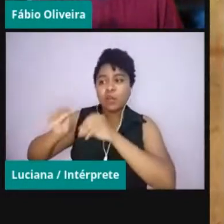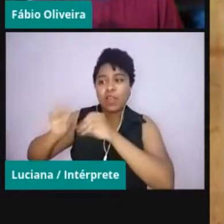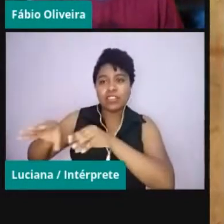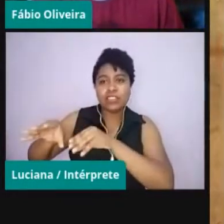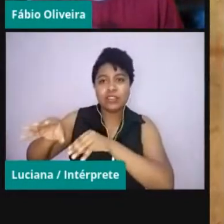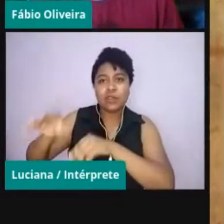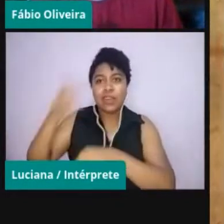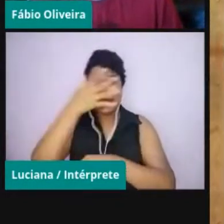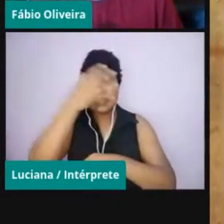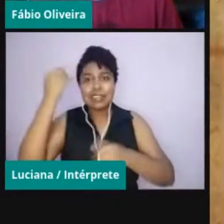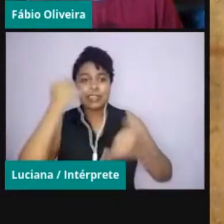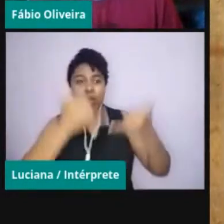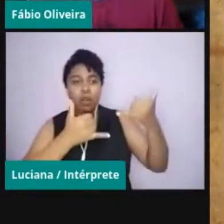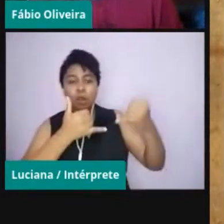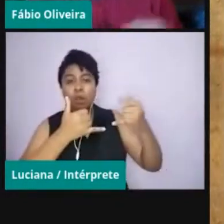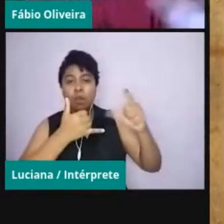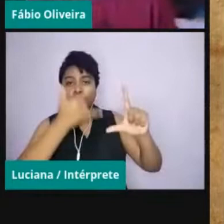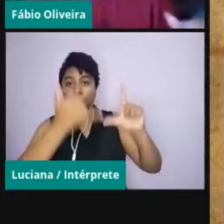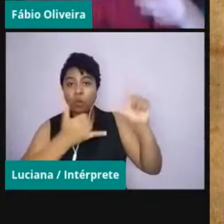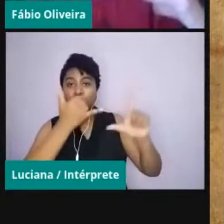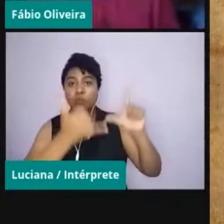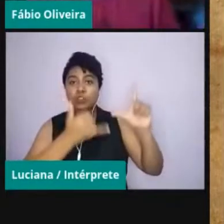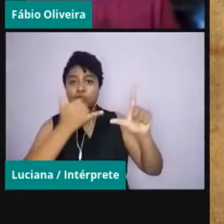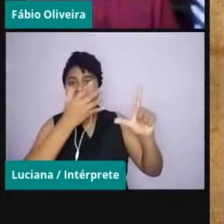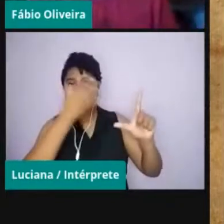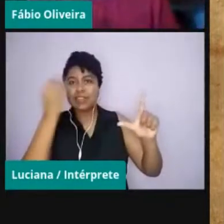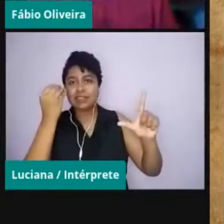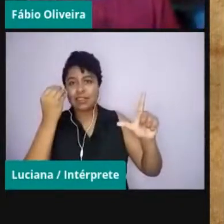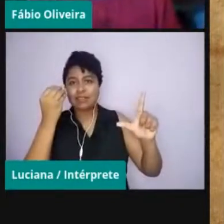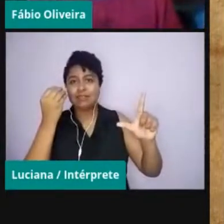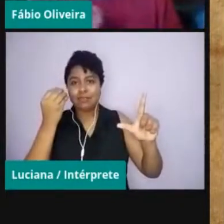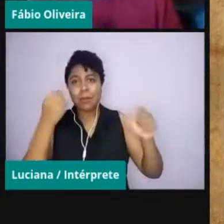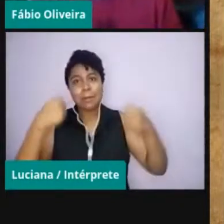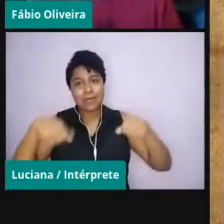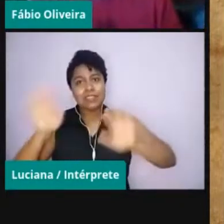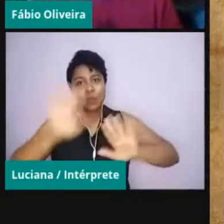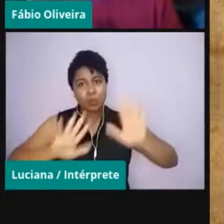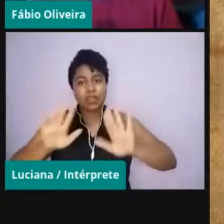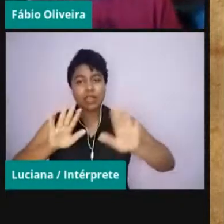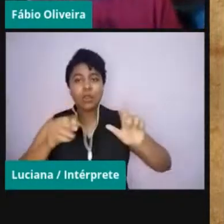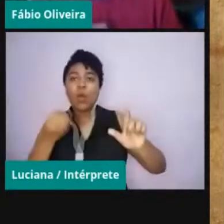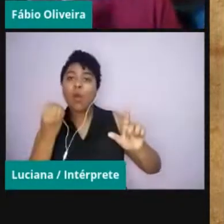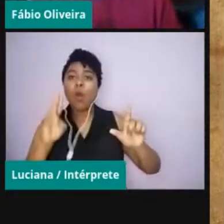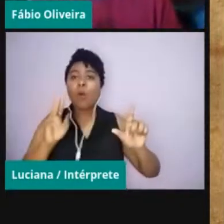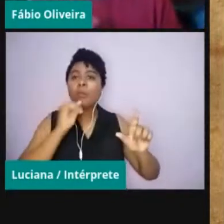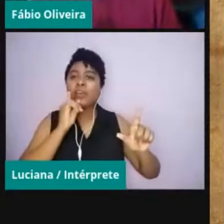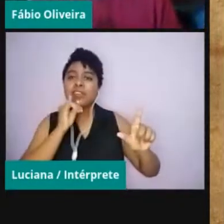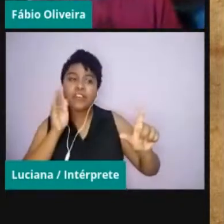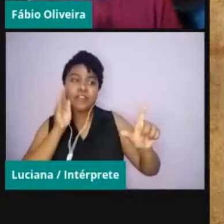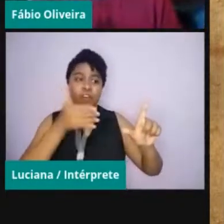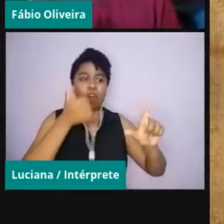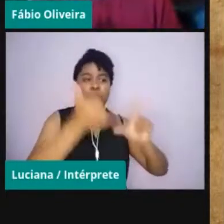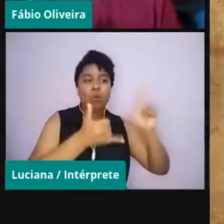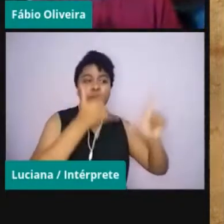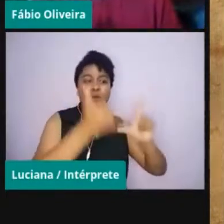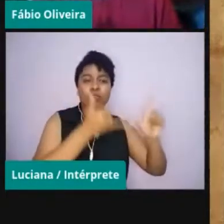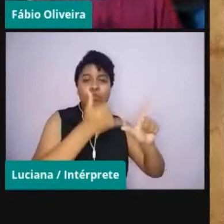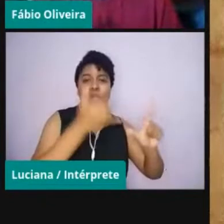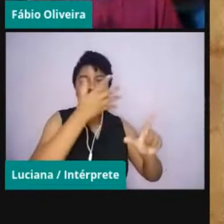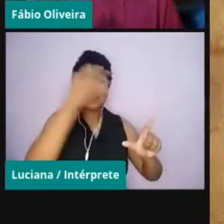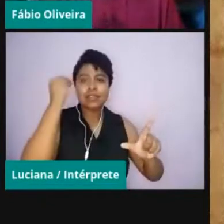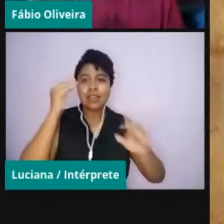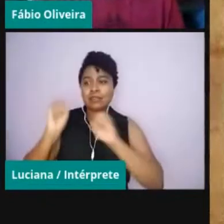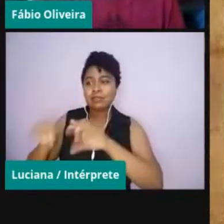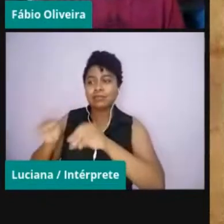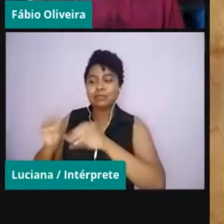o interesse dos alunos. E se você tem apenas uma atividade lúdica e esquece da parte educativa, você está perdendo toda essa característica